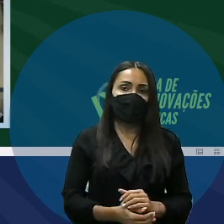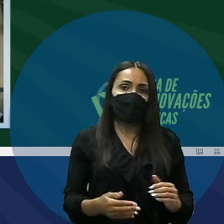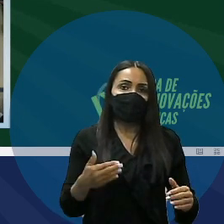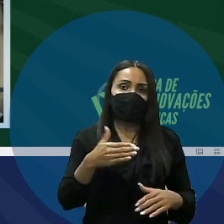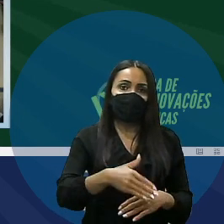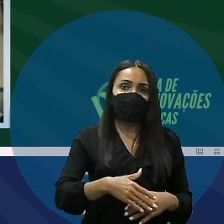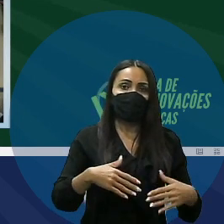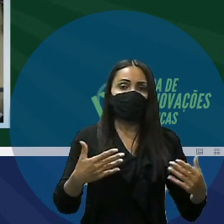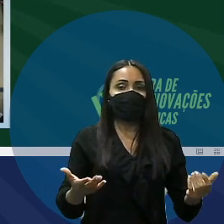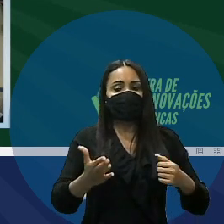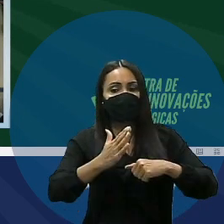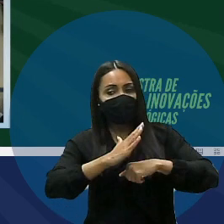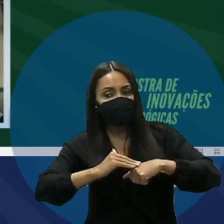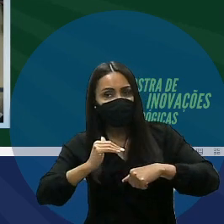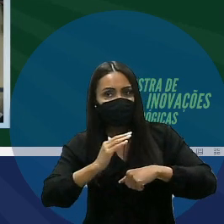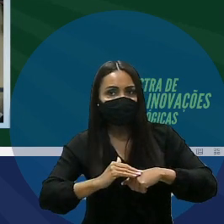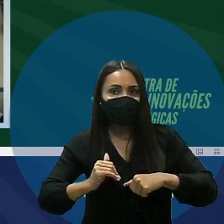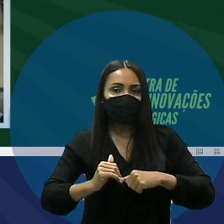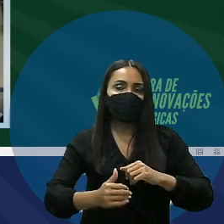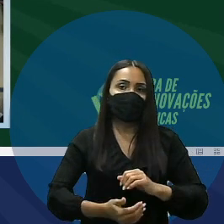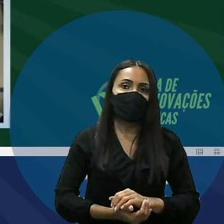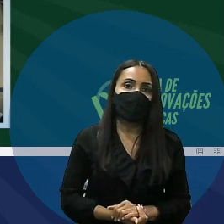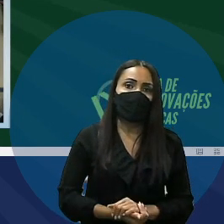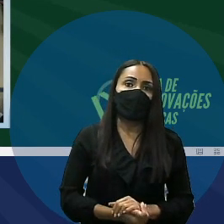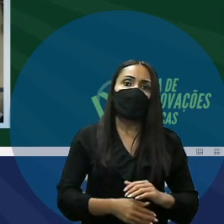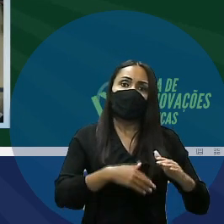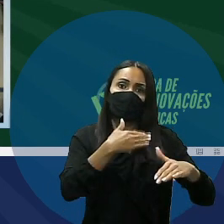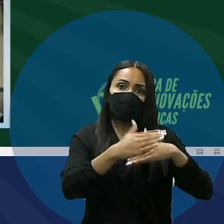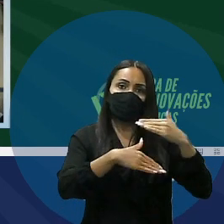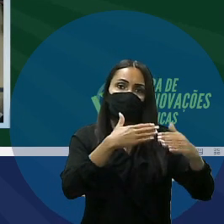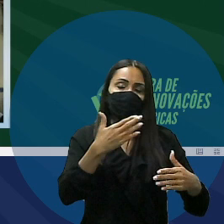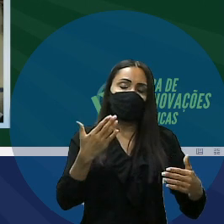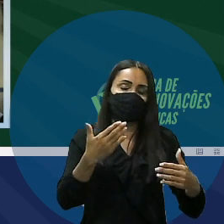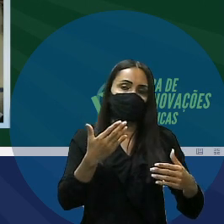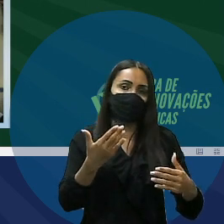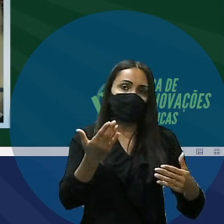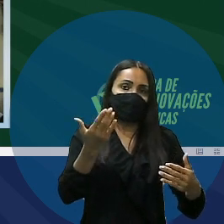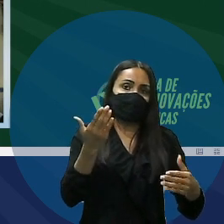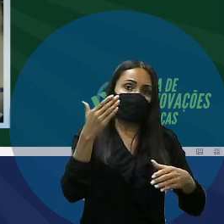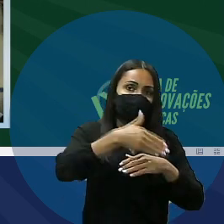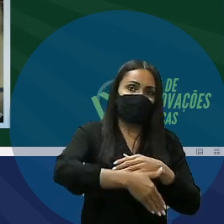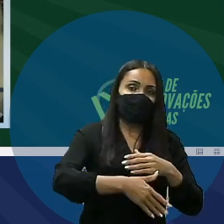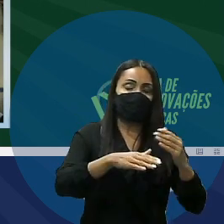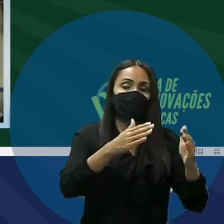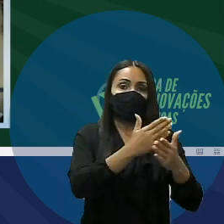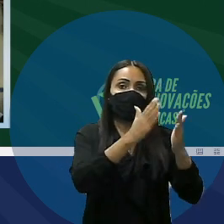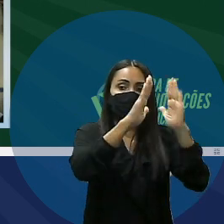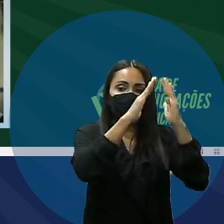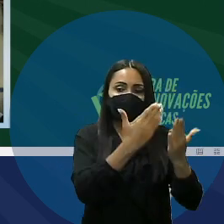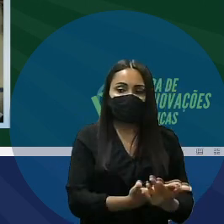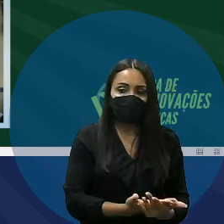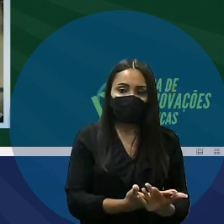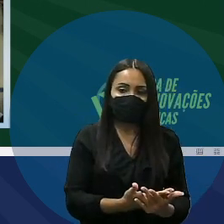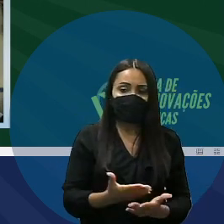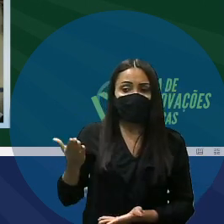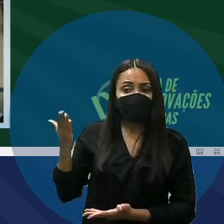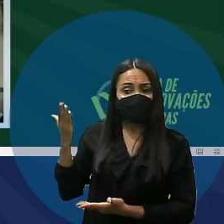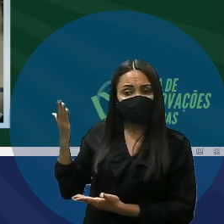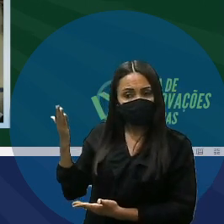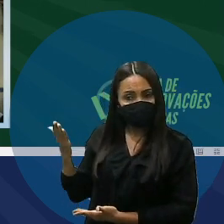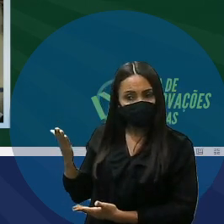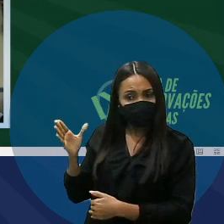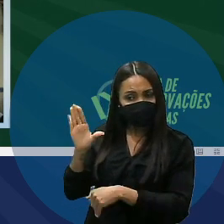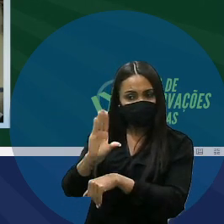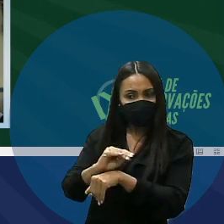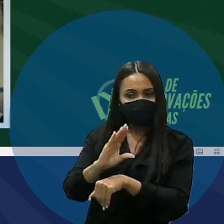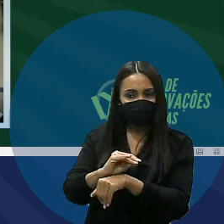afetivo e construtivista dentro da nossa escola. Bom, eu pedi para passar essas fotos, que aí são algumas fotos que